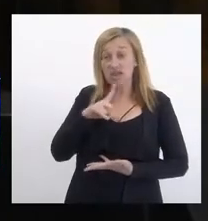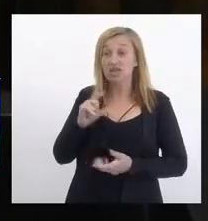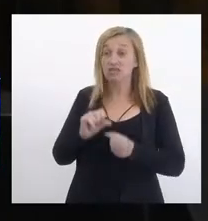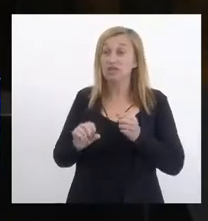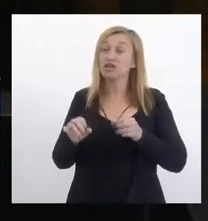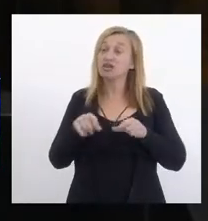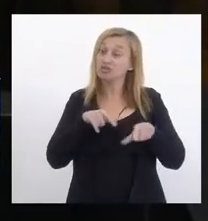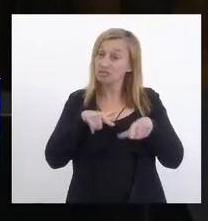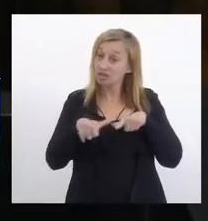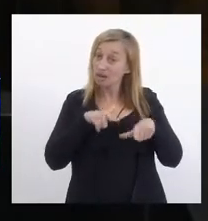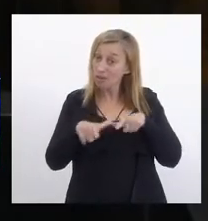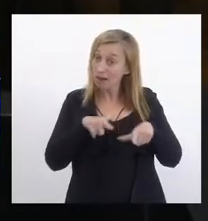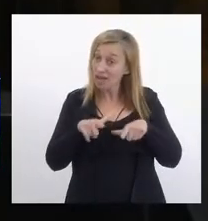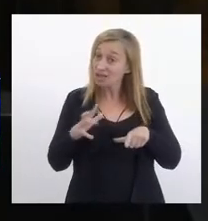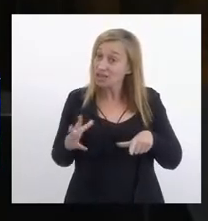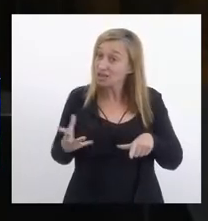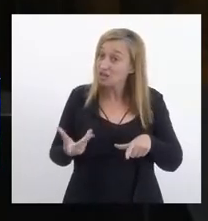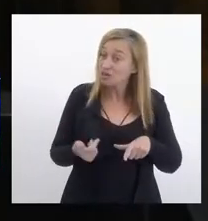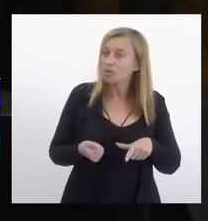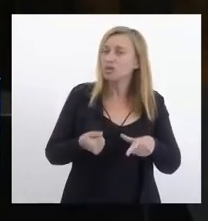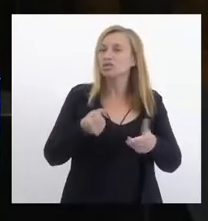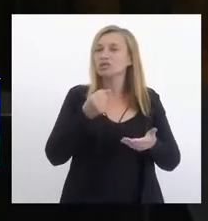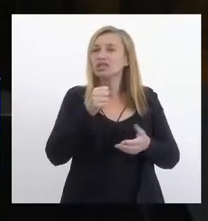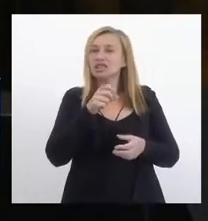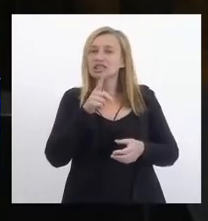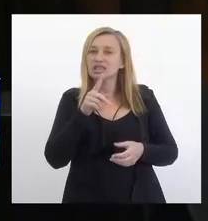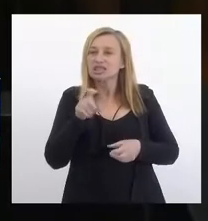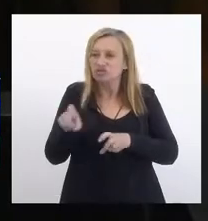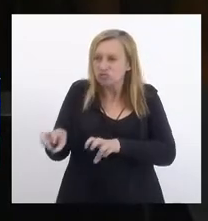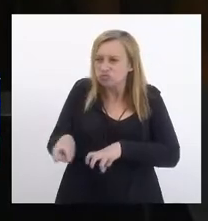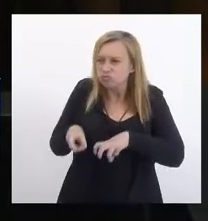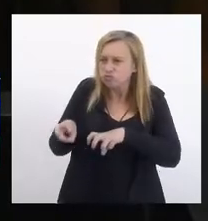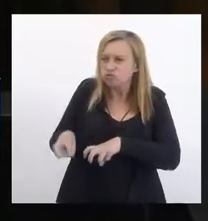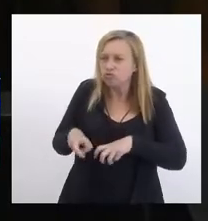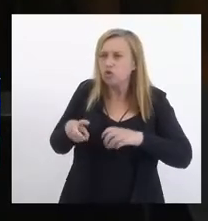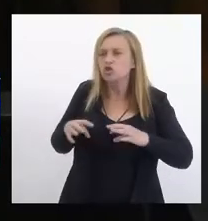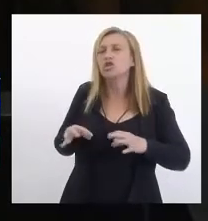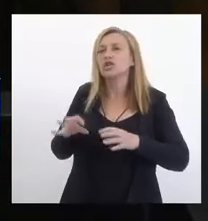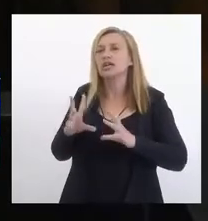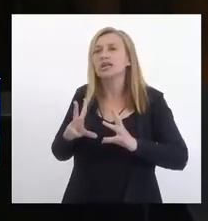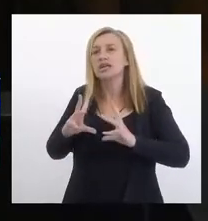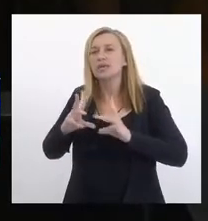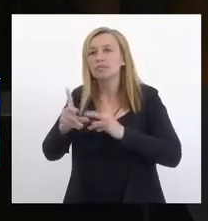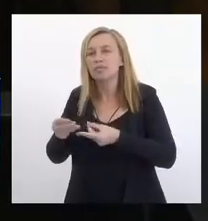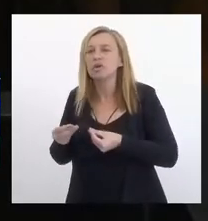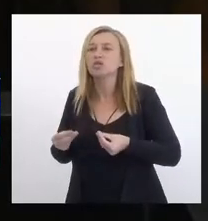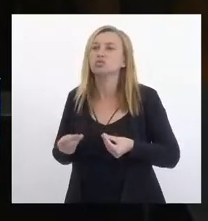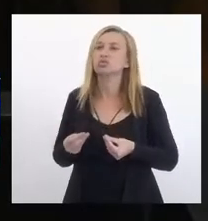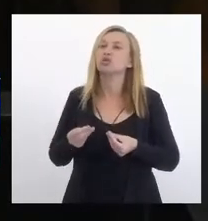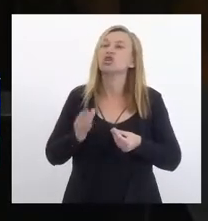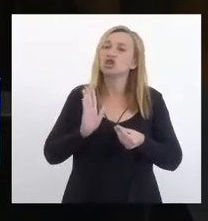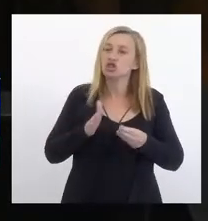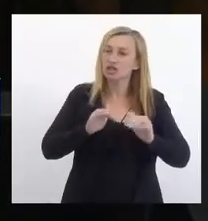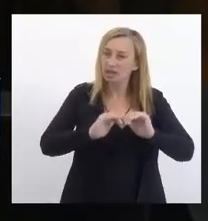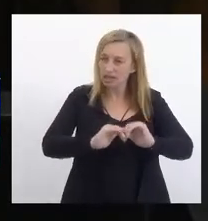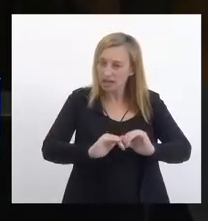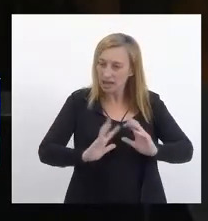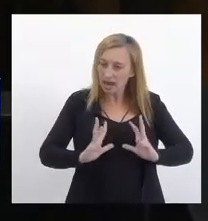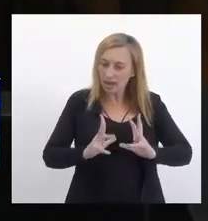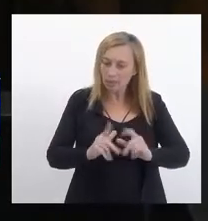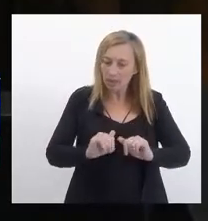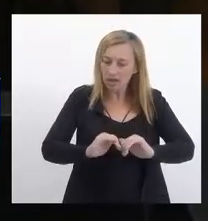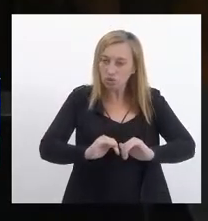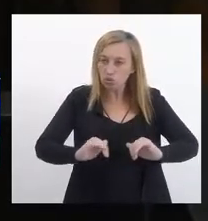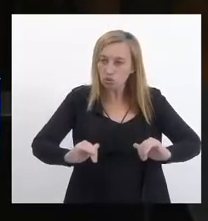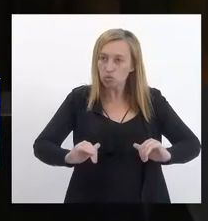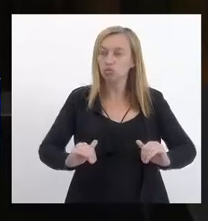trabalho paliativo, contratou caminhões, tirando, já teria sido aberto um acesso. E